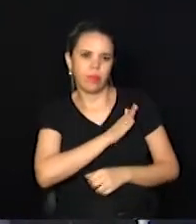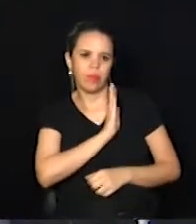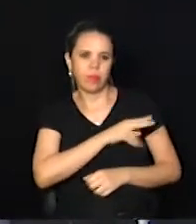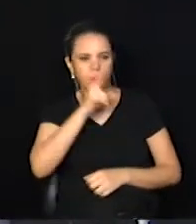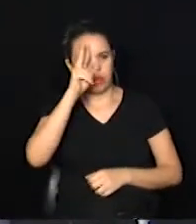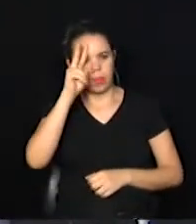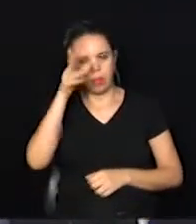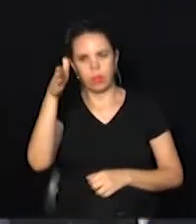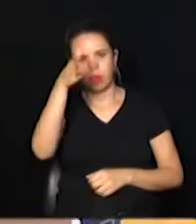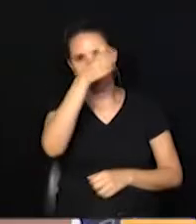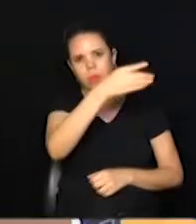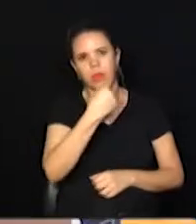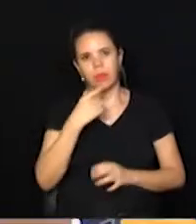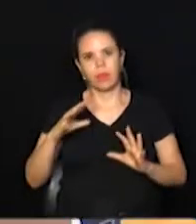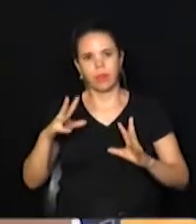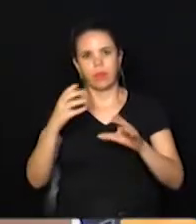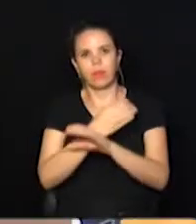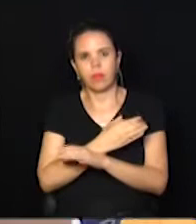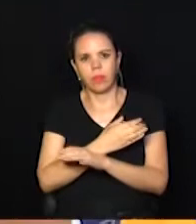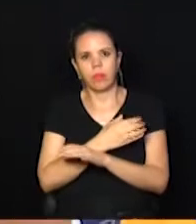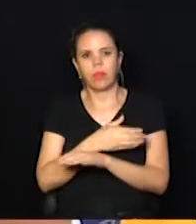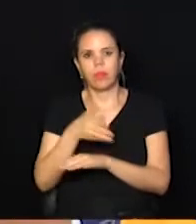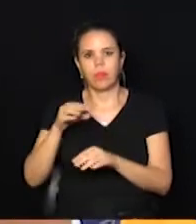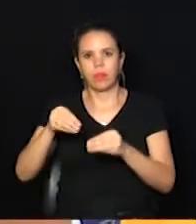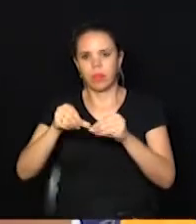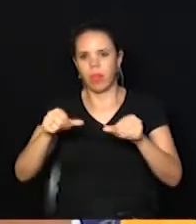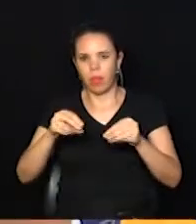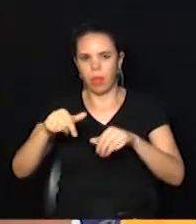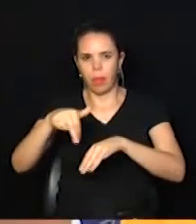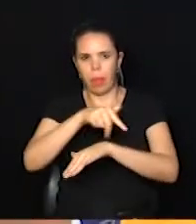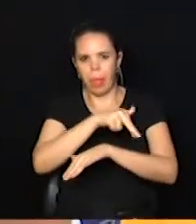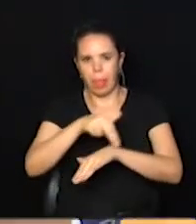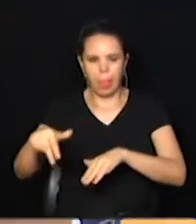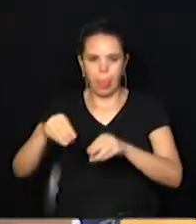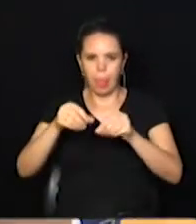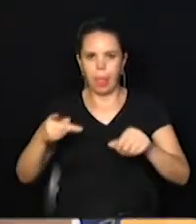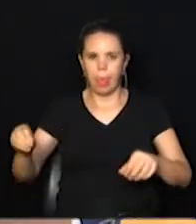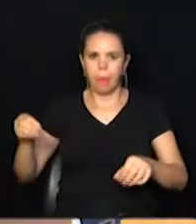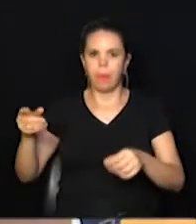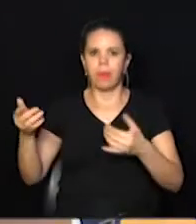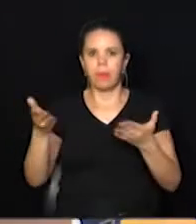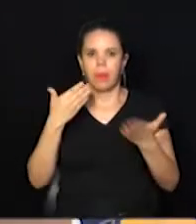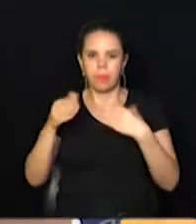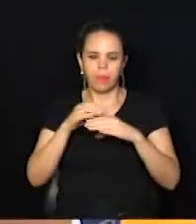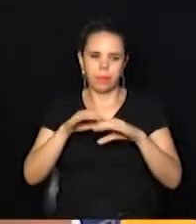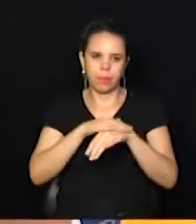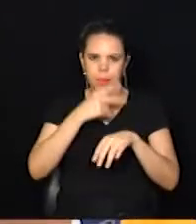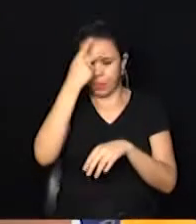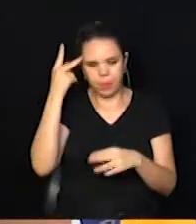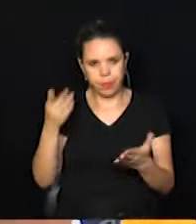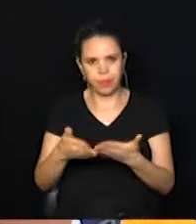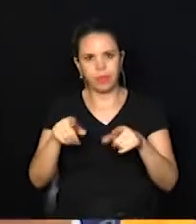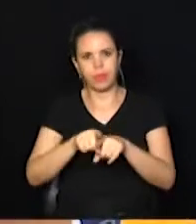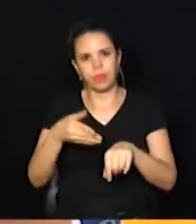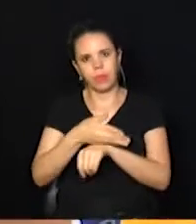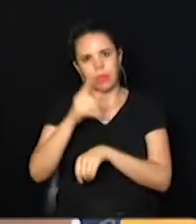rodando essa Campinas inteira, botando o pé no barro, no asfalto e na poeira para ouvir o povo. Aqueles dias em que